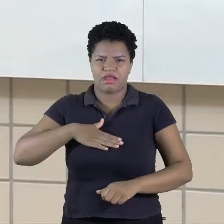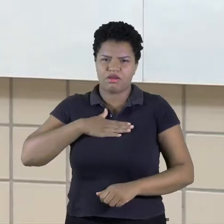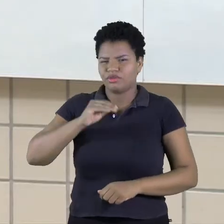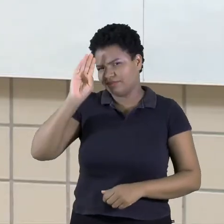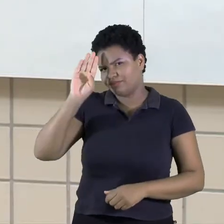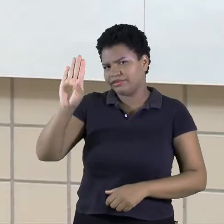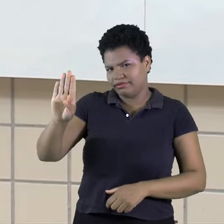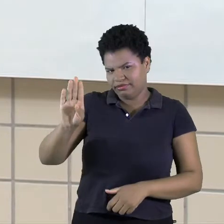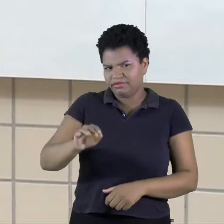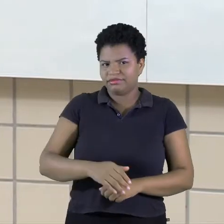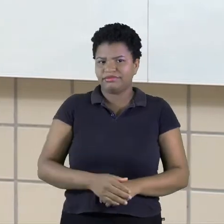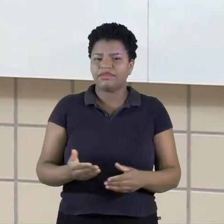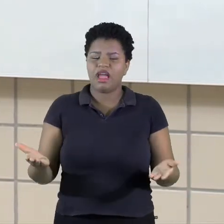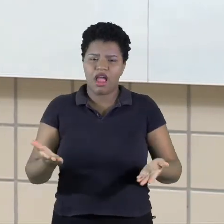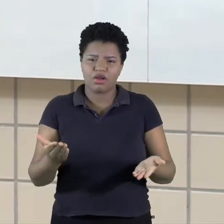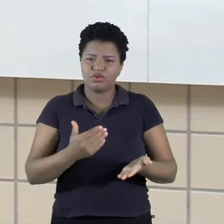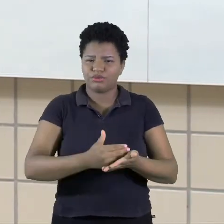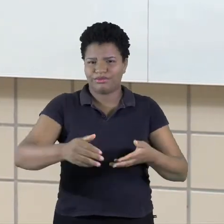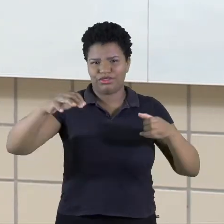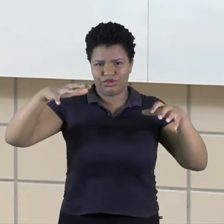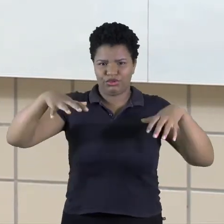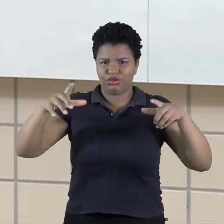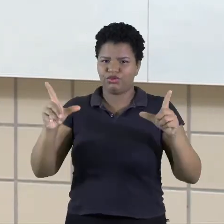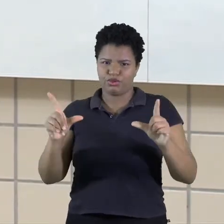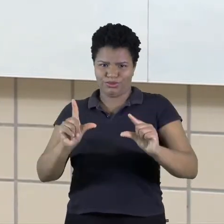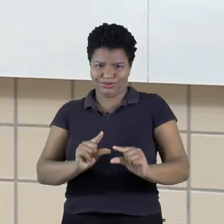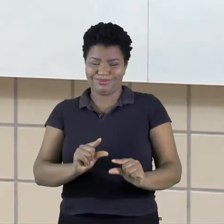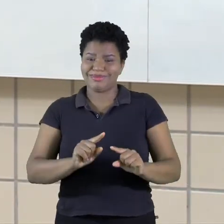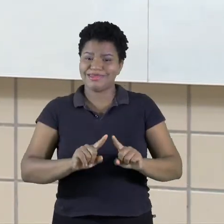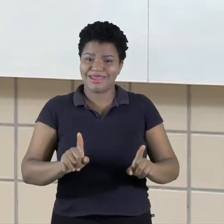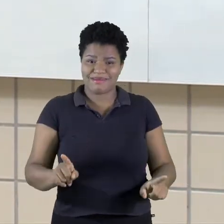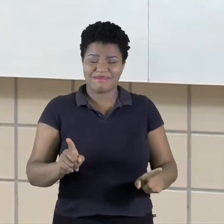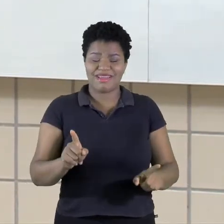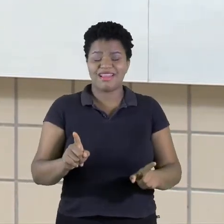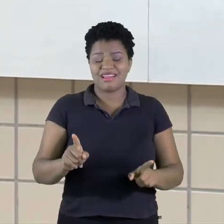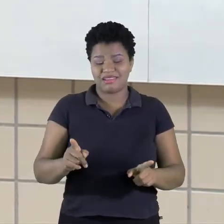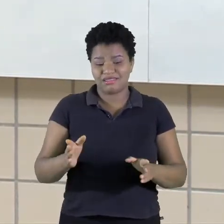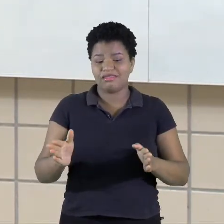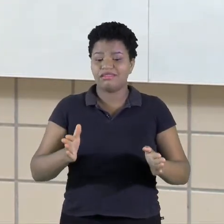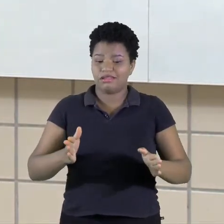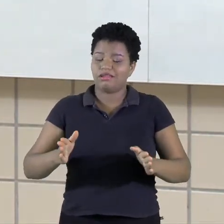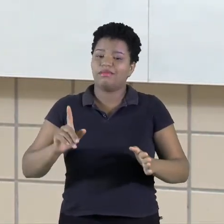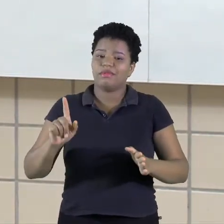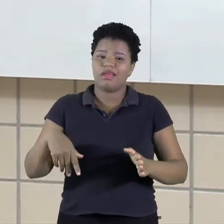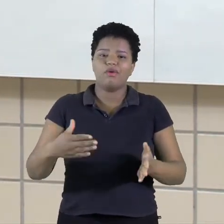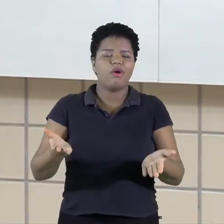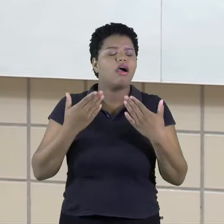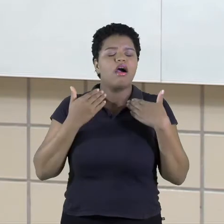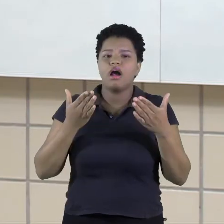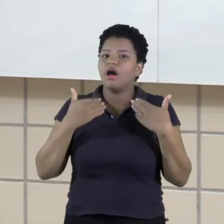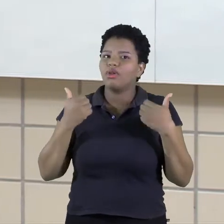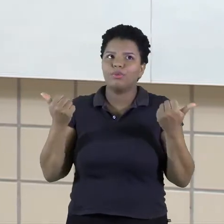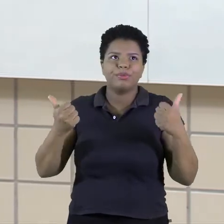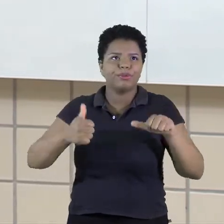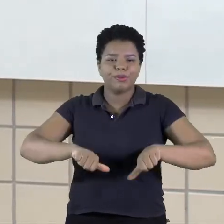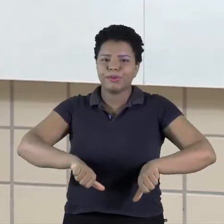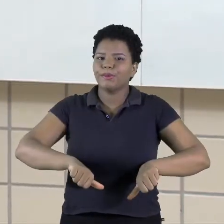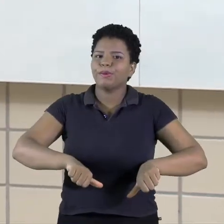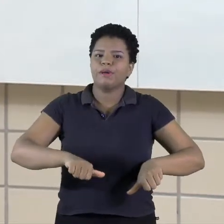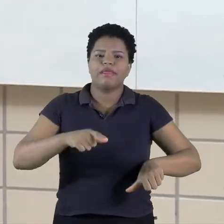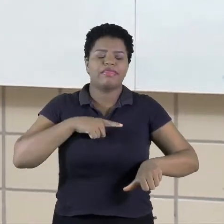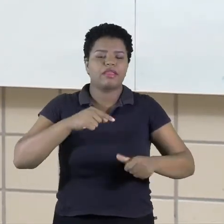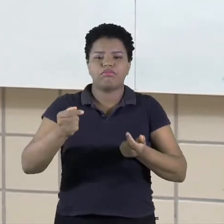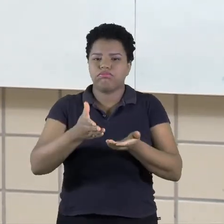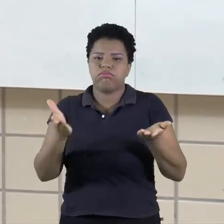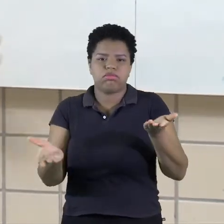que começou a chuva, diminuiu mais. Mas naquela época é um calor terrível, causa o quê? Um desequilíbrio no